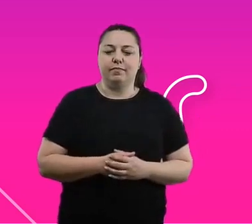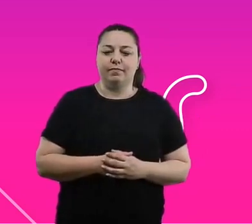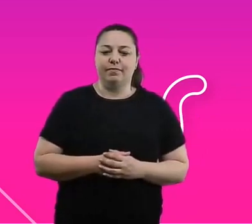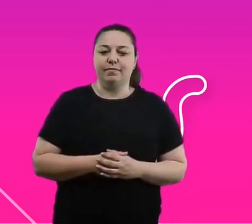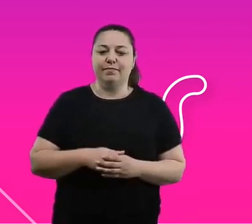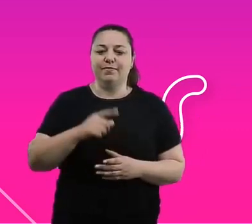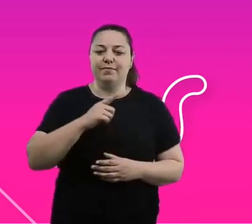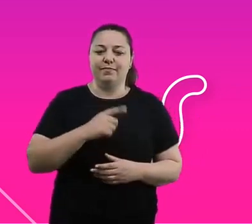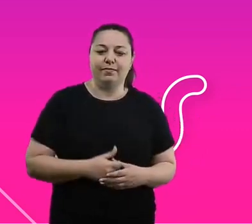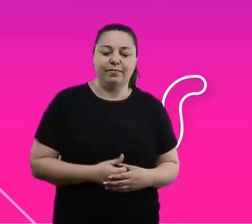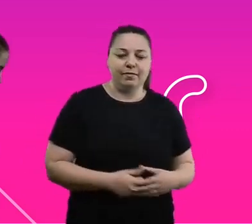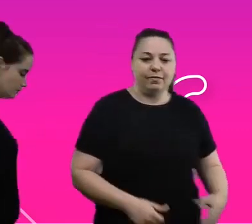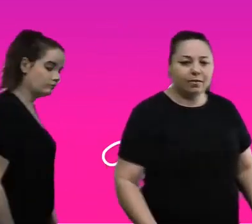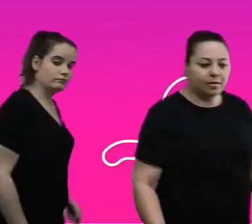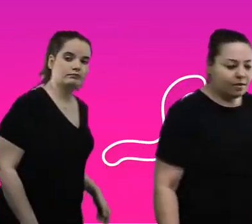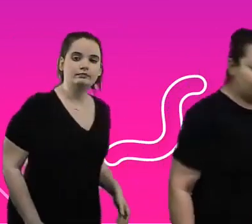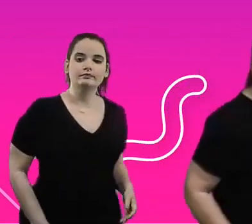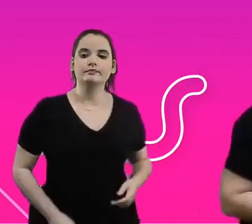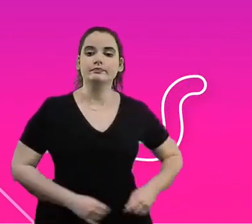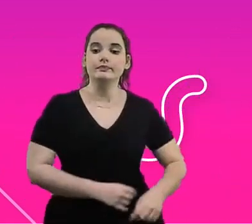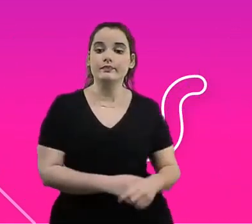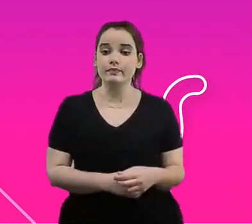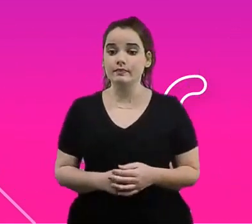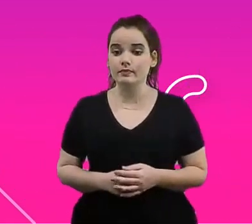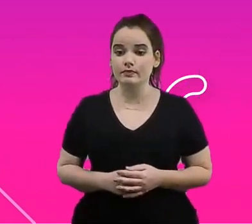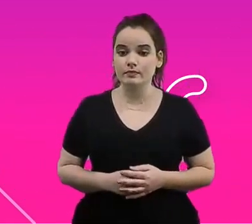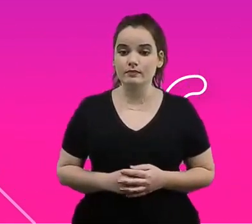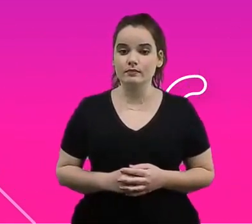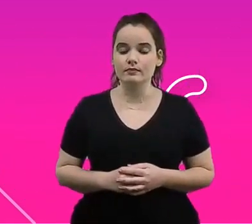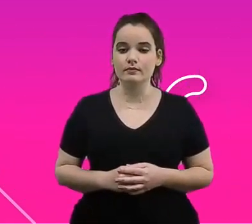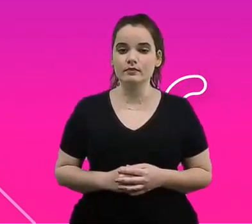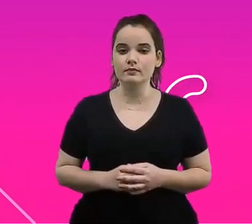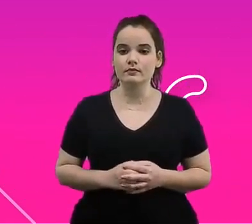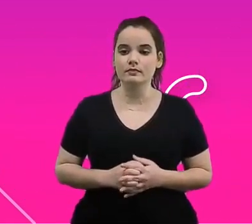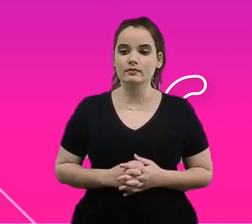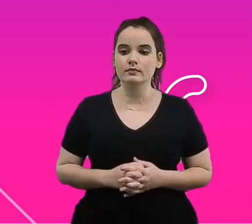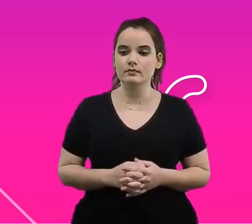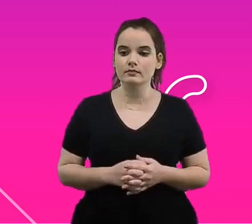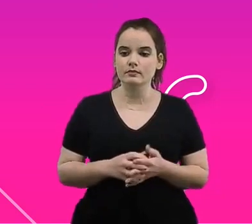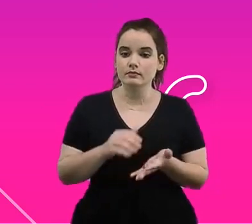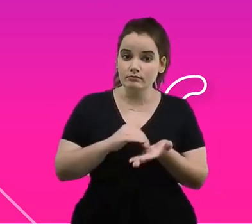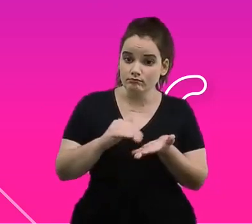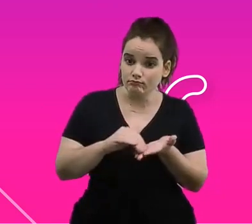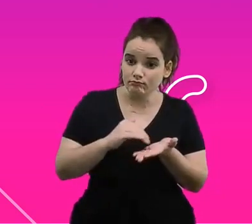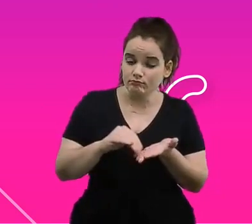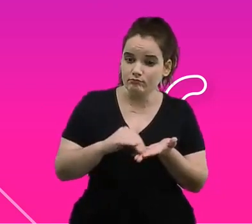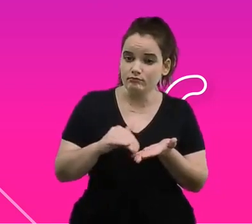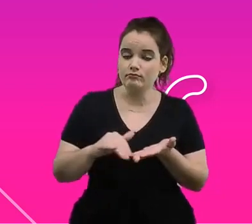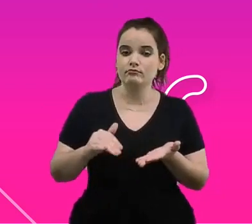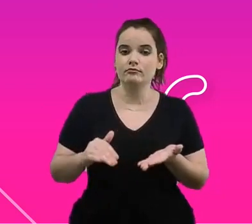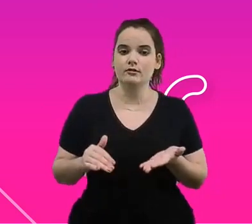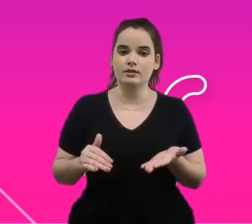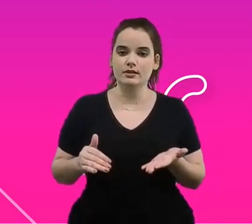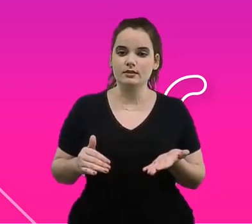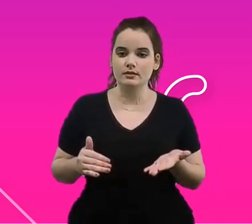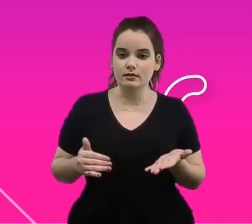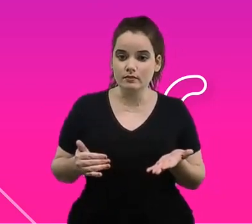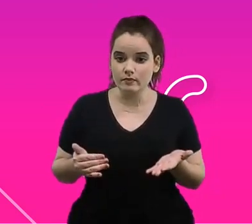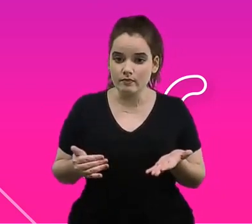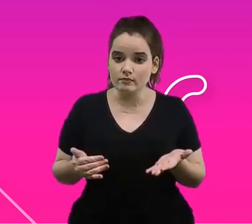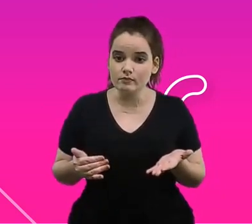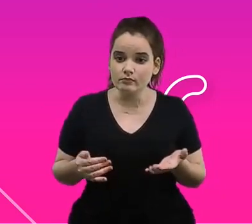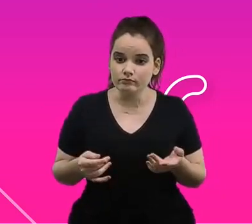e estimular também que vocês apresentem esse produto nos nichos específicos de gestão,